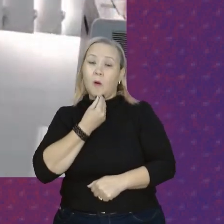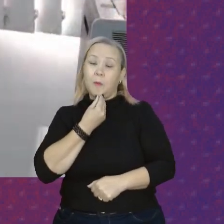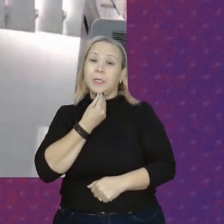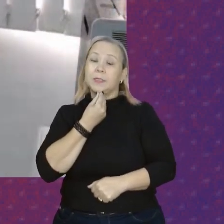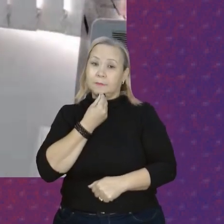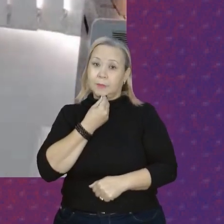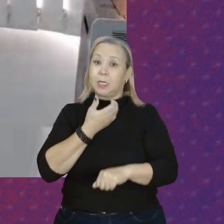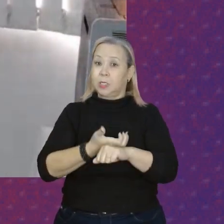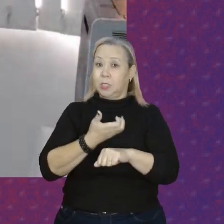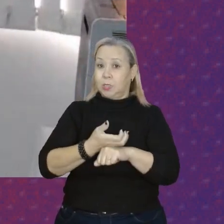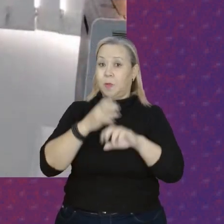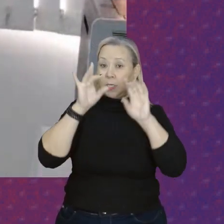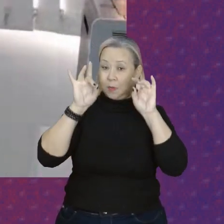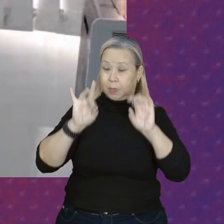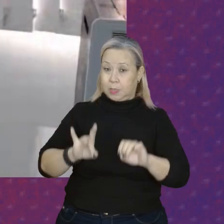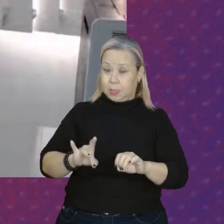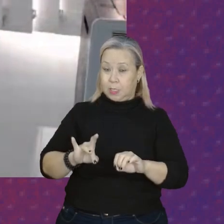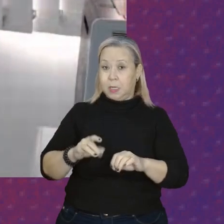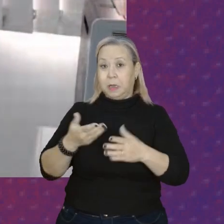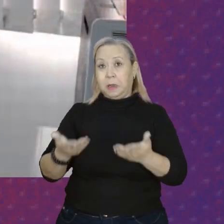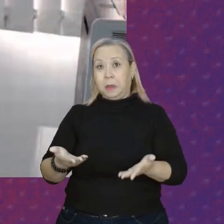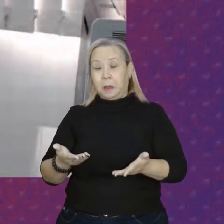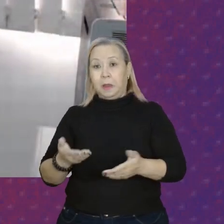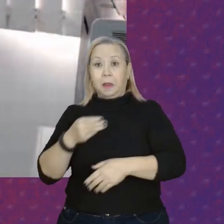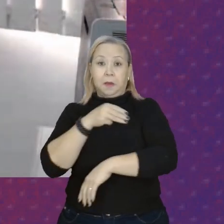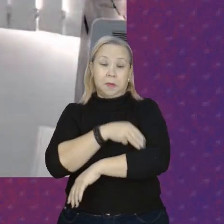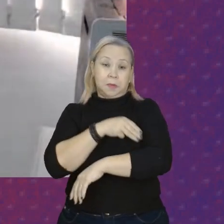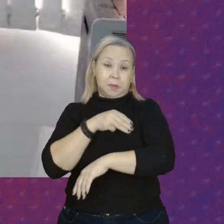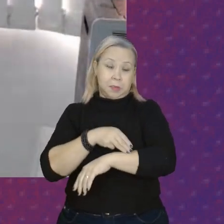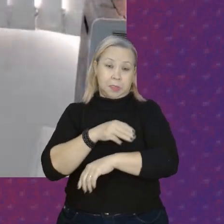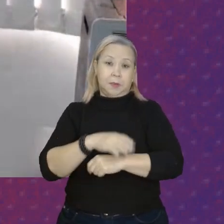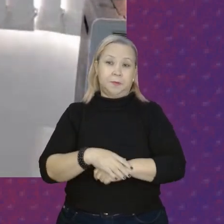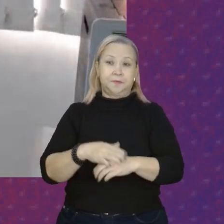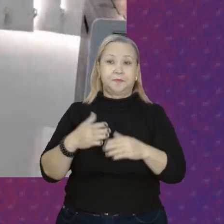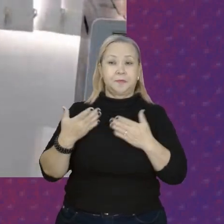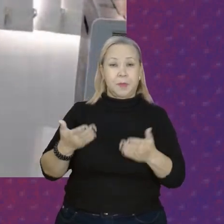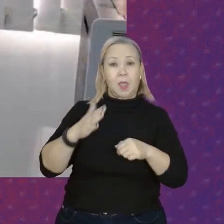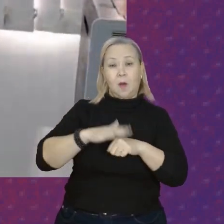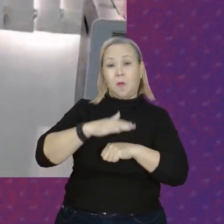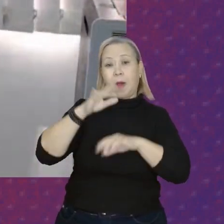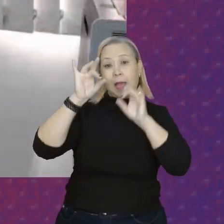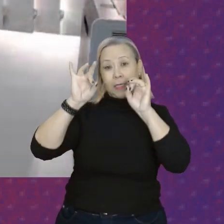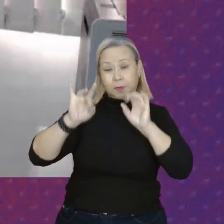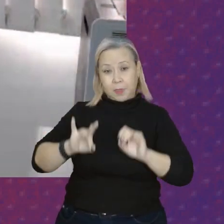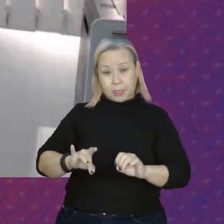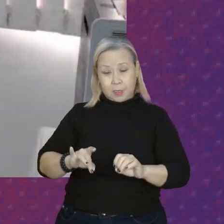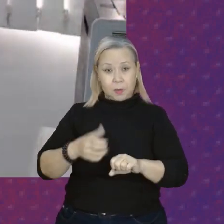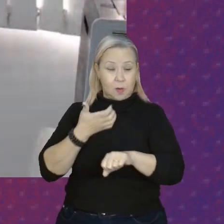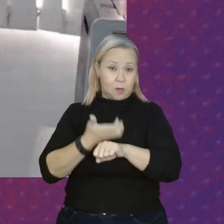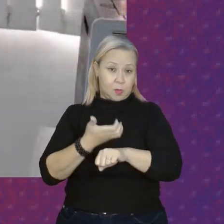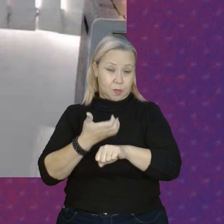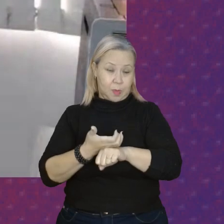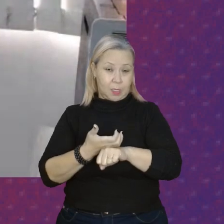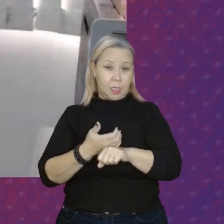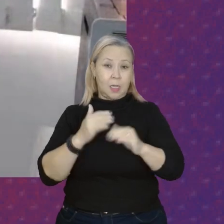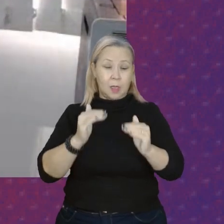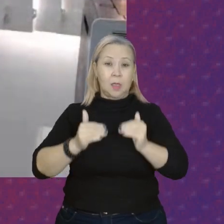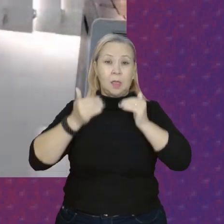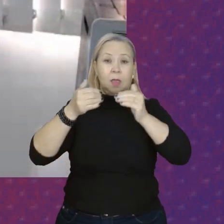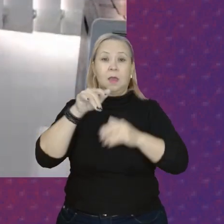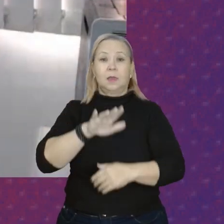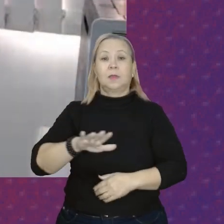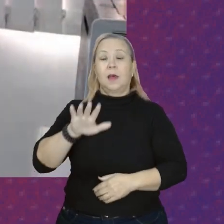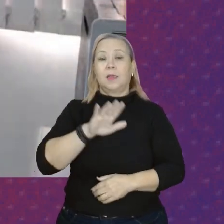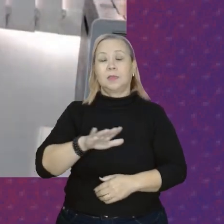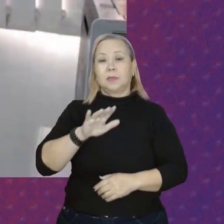sim a carreira magistério, né, majoritariamente. Então, nas áreas específicas, sobretudo, né, nas áreas voltadas